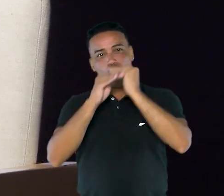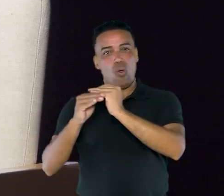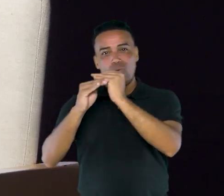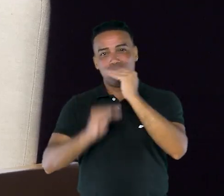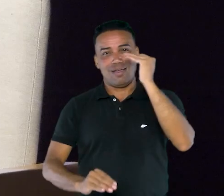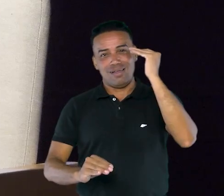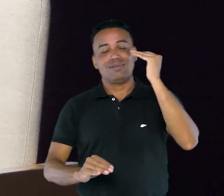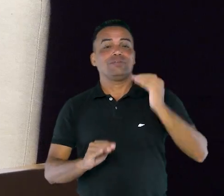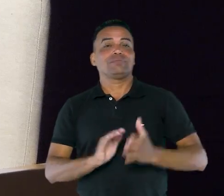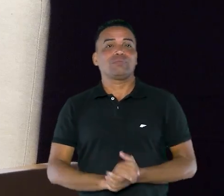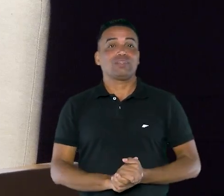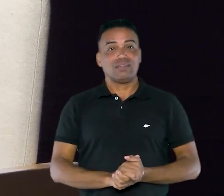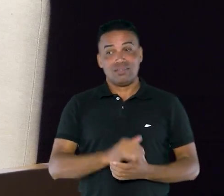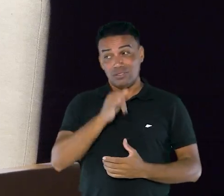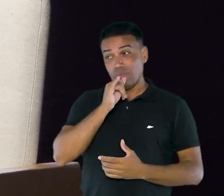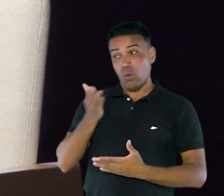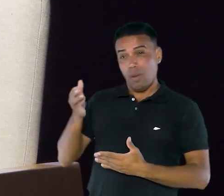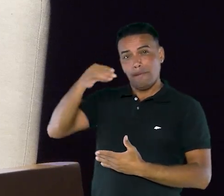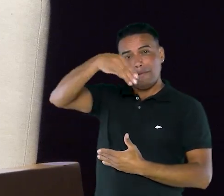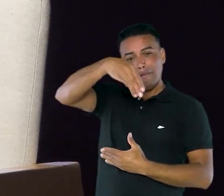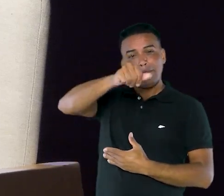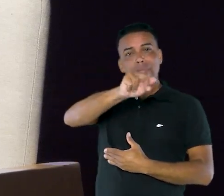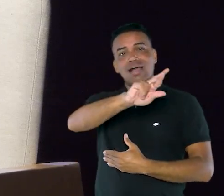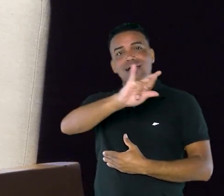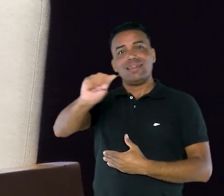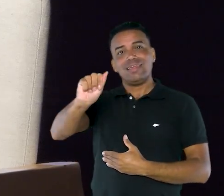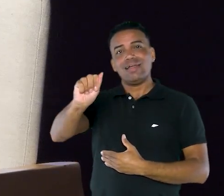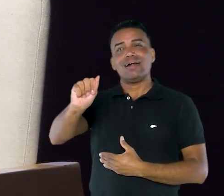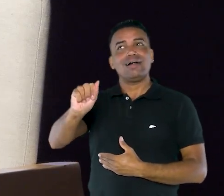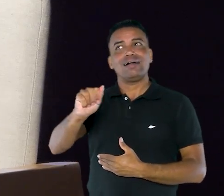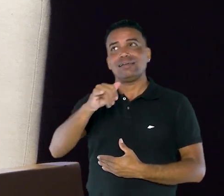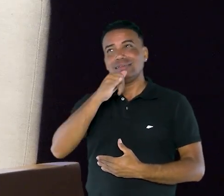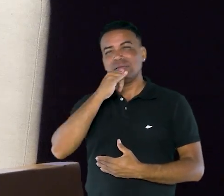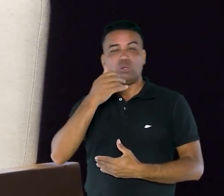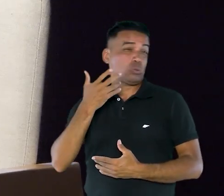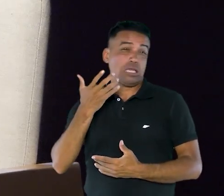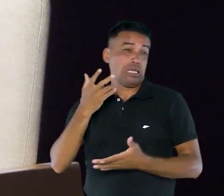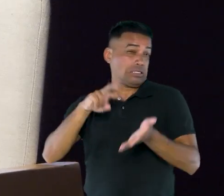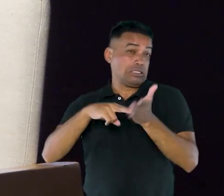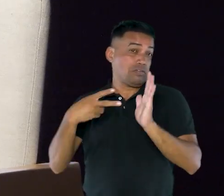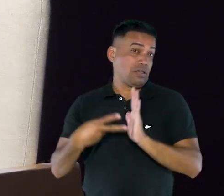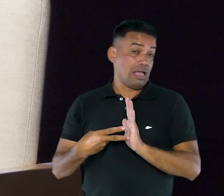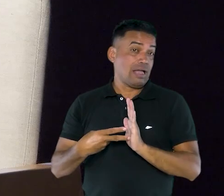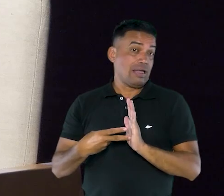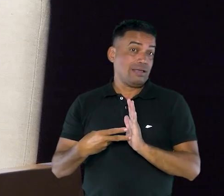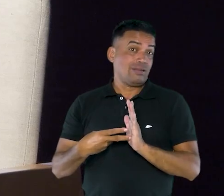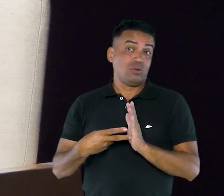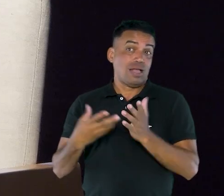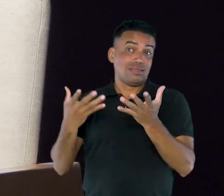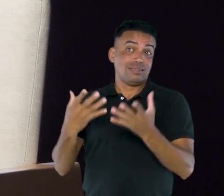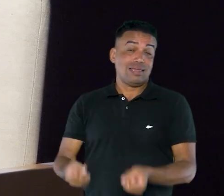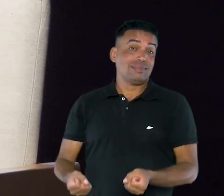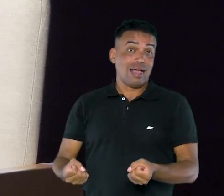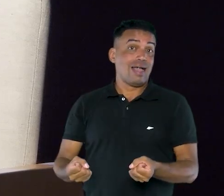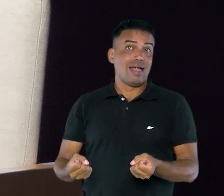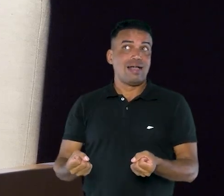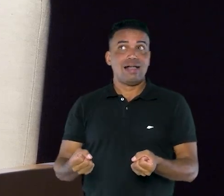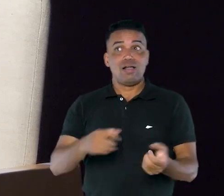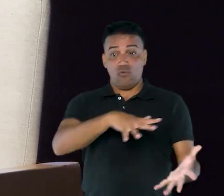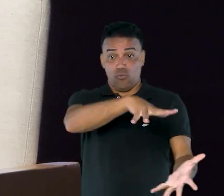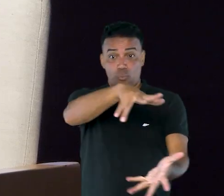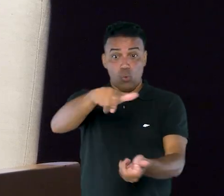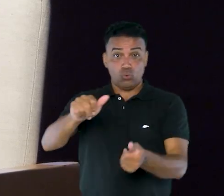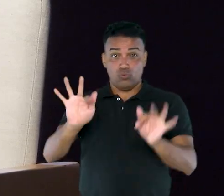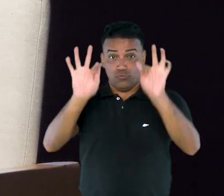quero me contrapor a Maria, que disse que a gente não deve, não sei se ela queria dizer que a gente não deveria abraçar um cenário